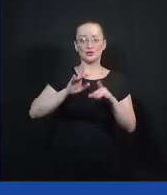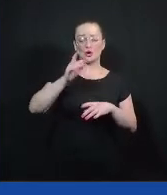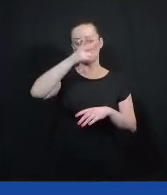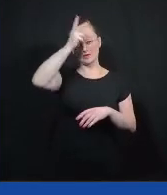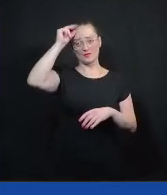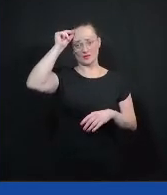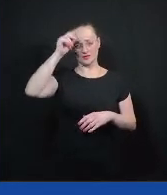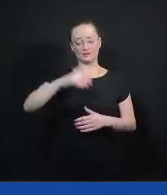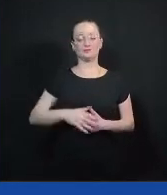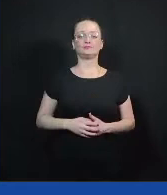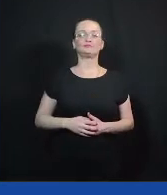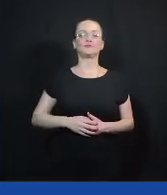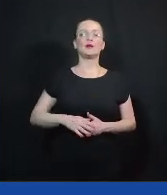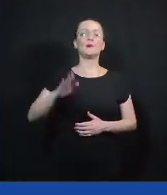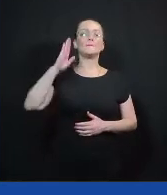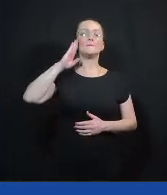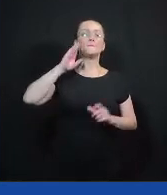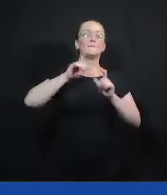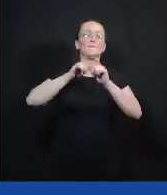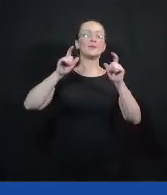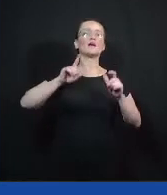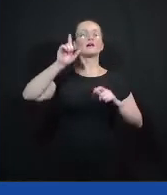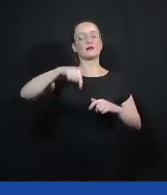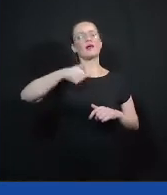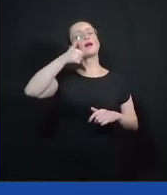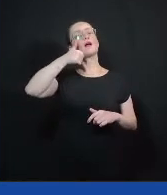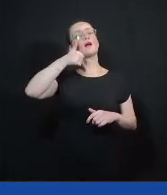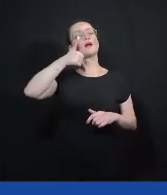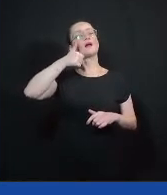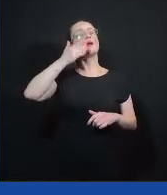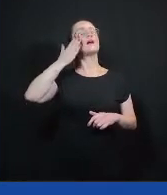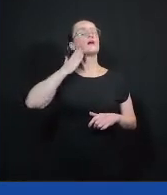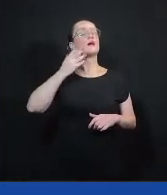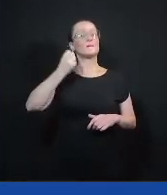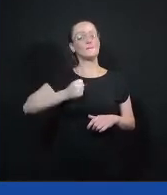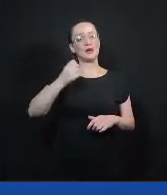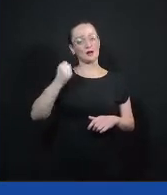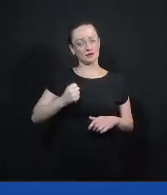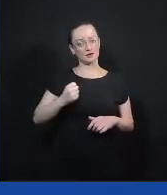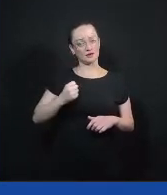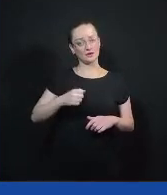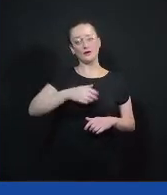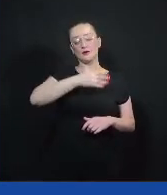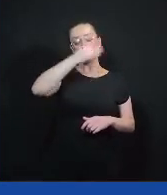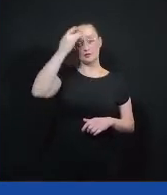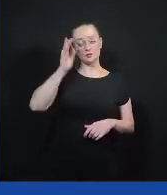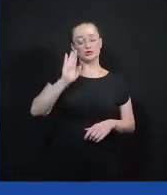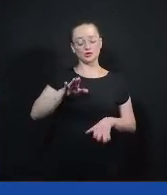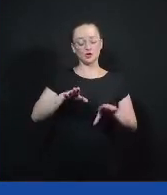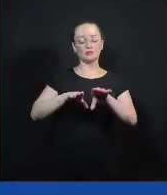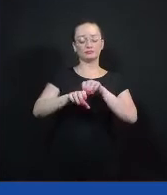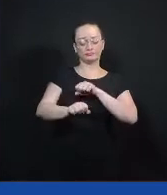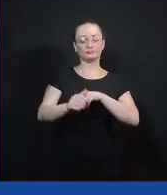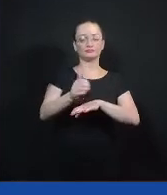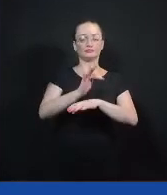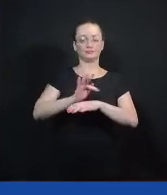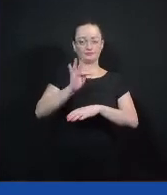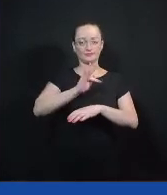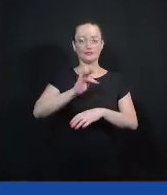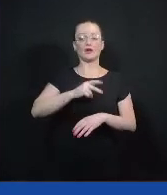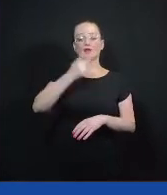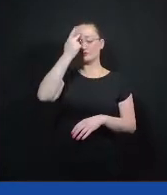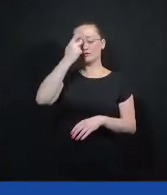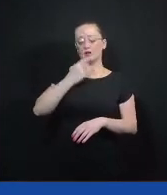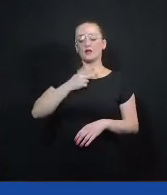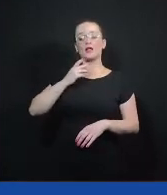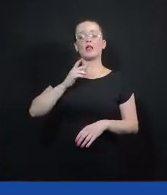prefeitas, um predomínio de brancos nesse caso, e de pessoas com ensino superior completo e que declaram